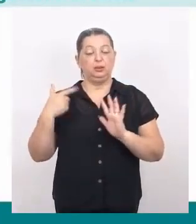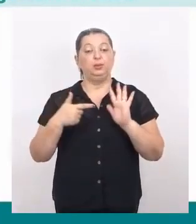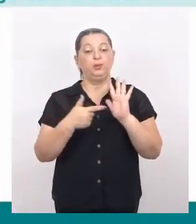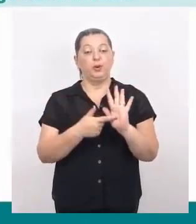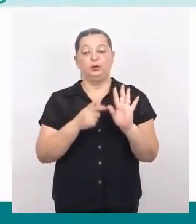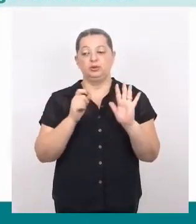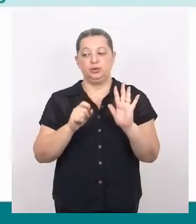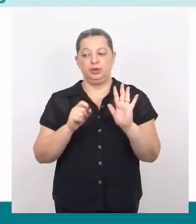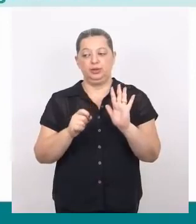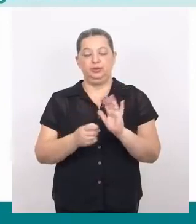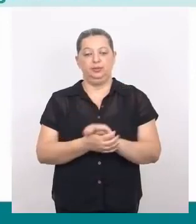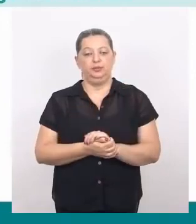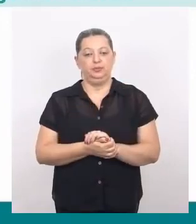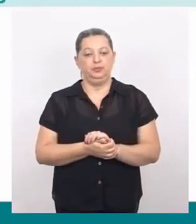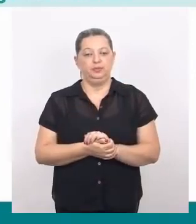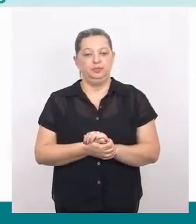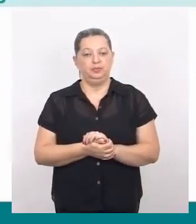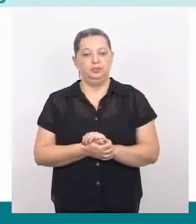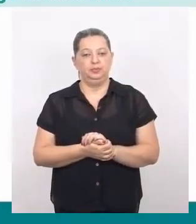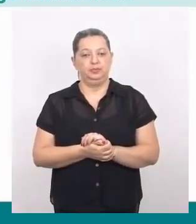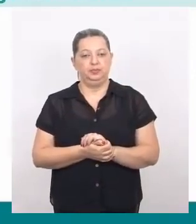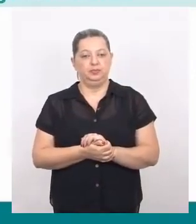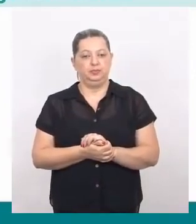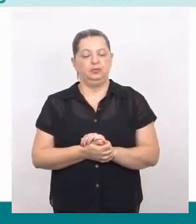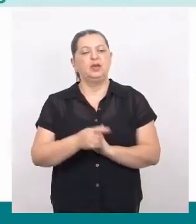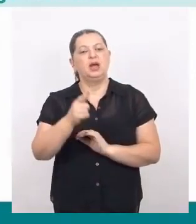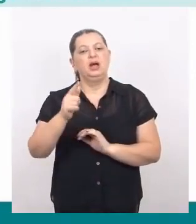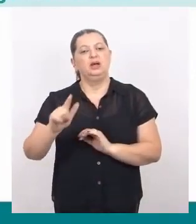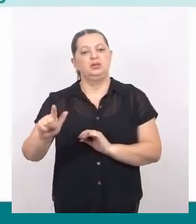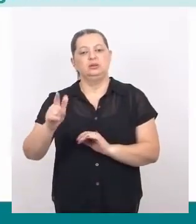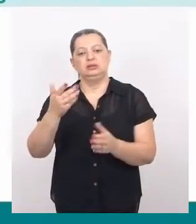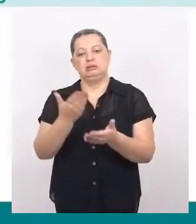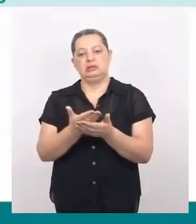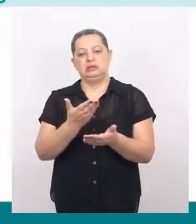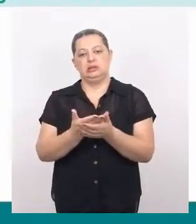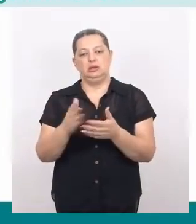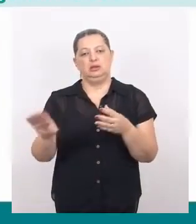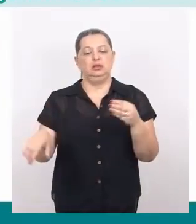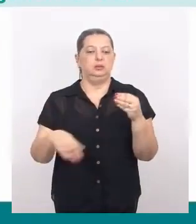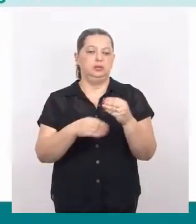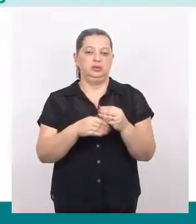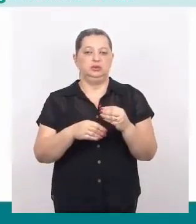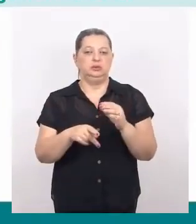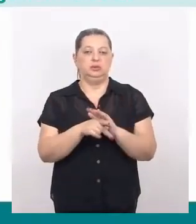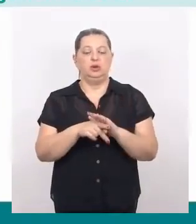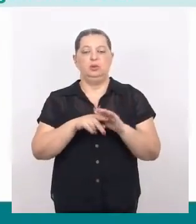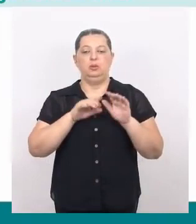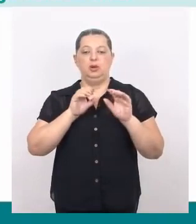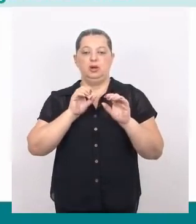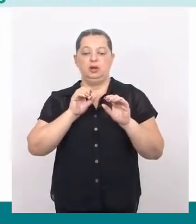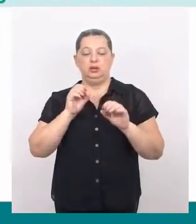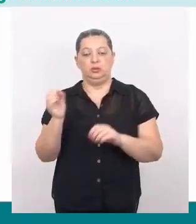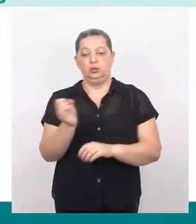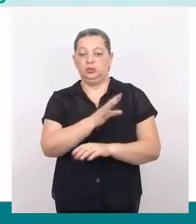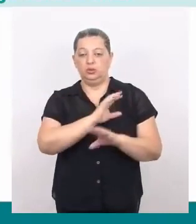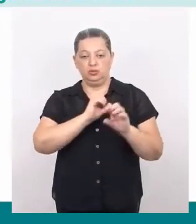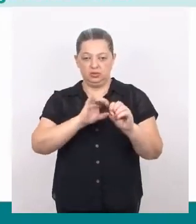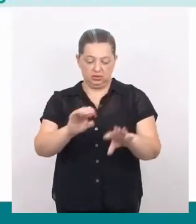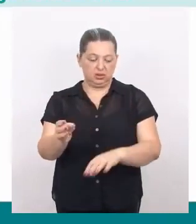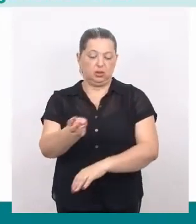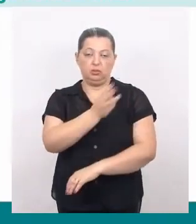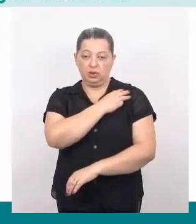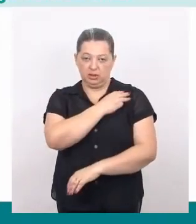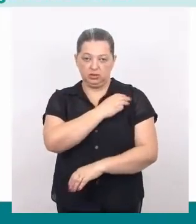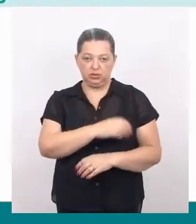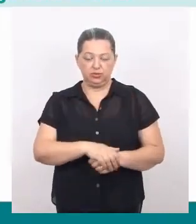uma proporcionalidade entre as aulas atribuídas nas unidades curriculares do novo ensino médio e esse tempo de estudo adicional,